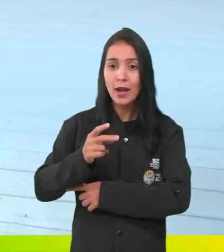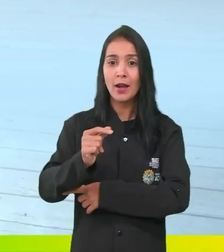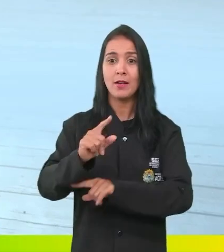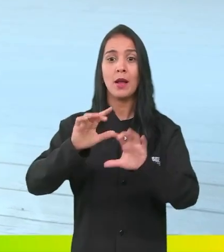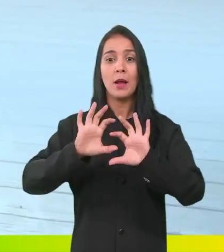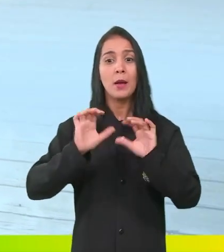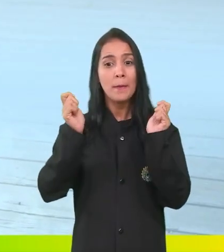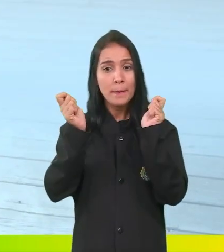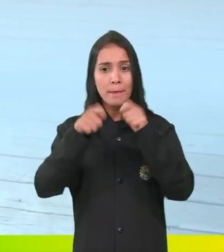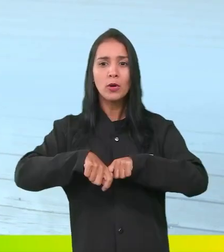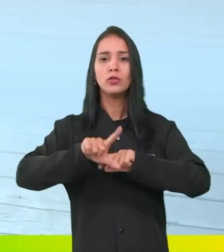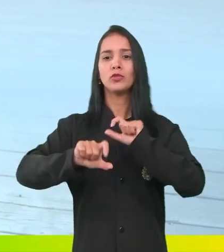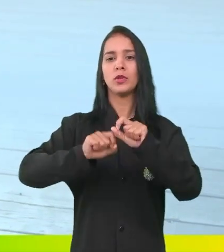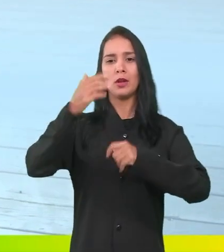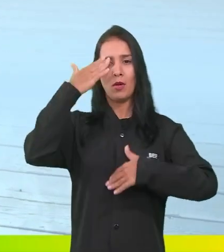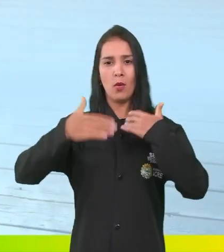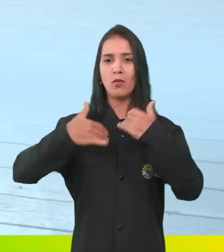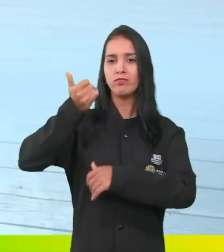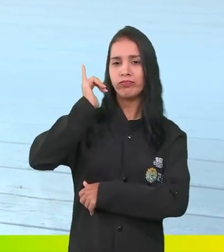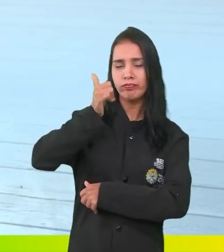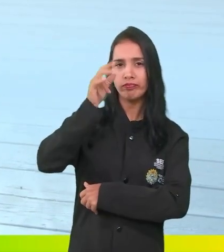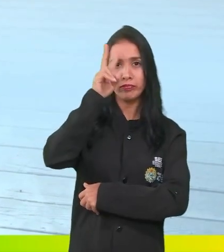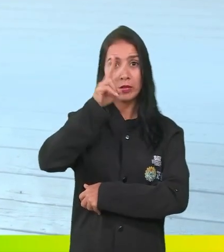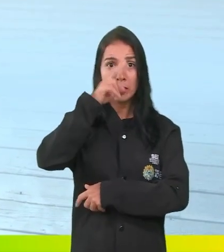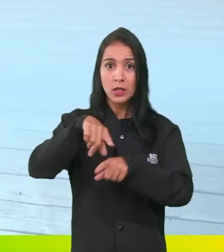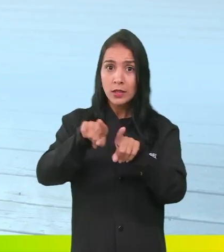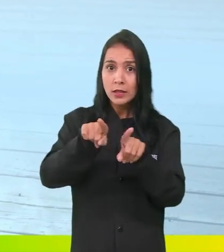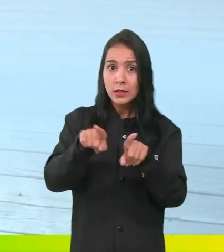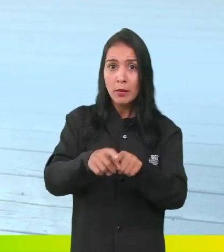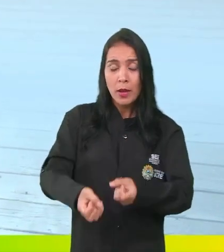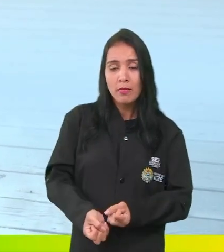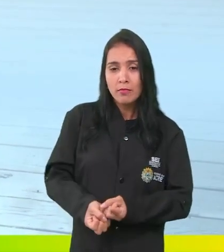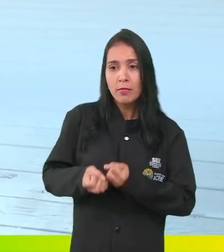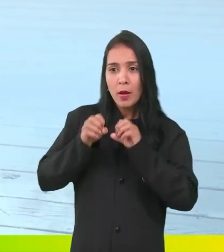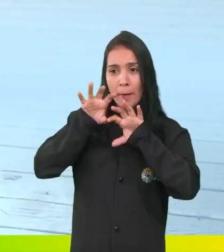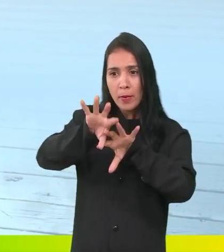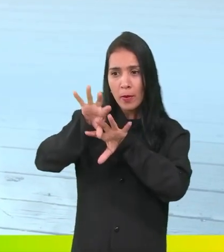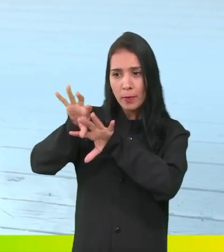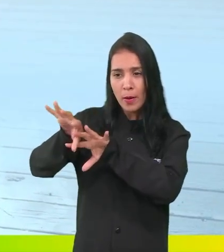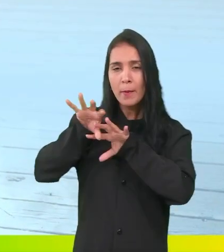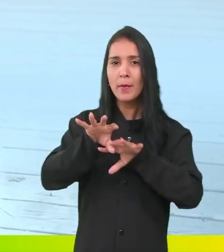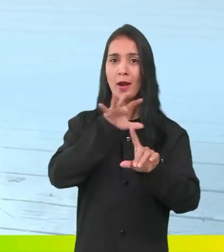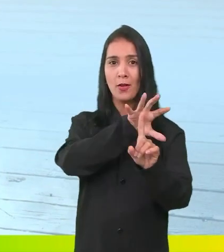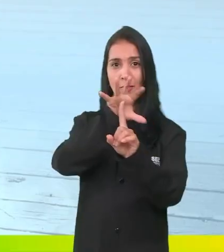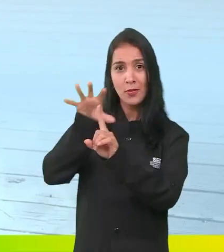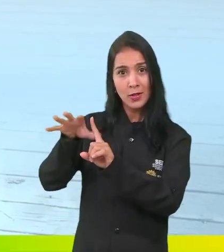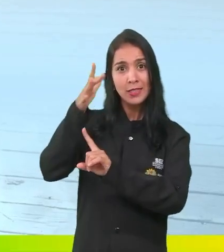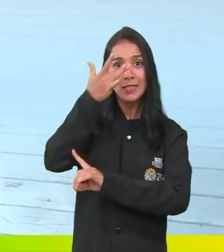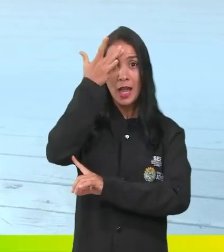histórias e evocar sentimentos. Exemplos incluem a dramaticidade do balé clássico,